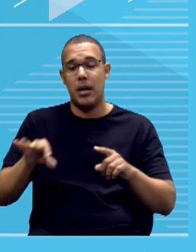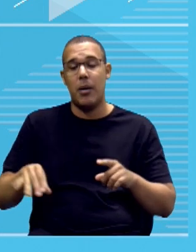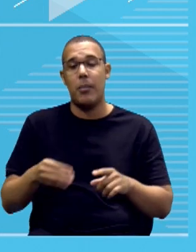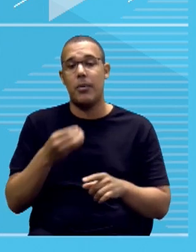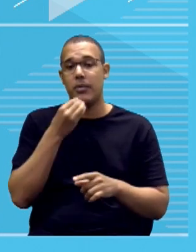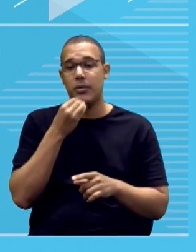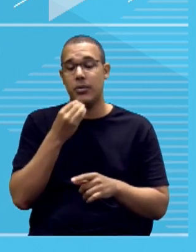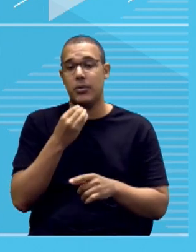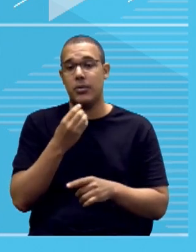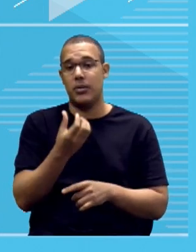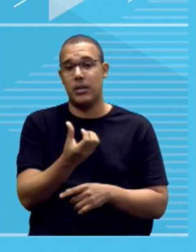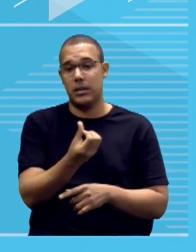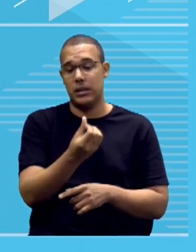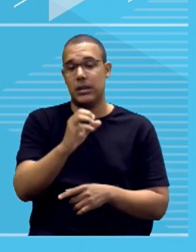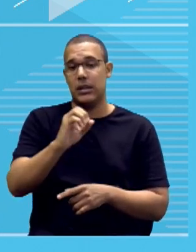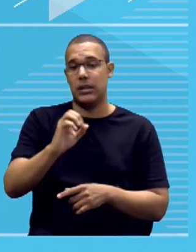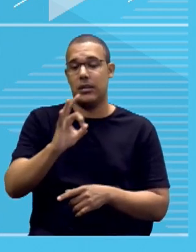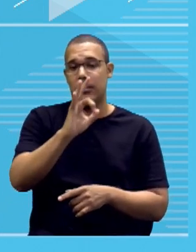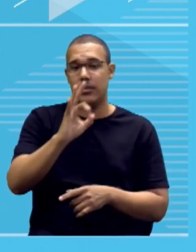60%